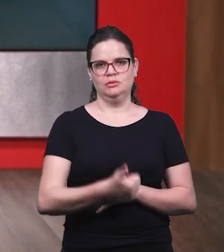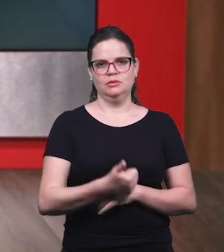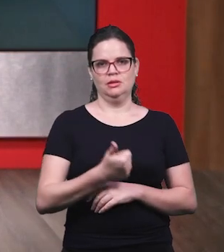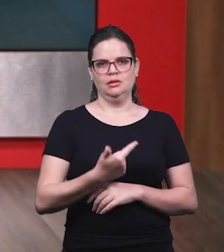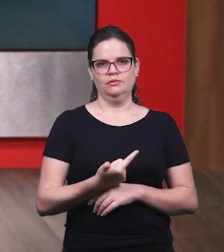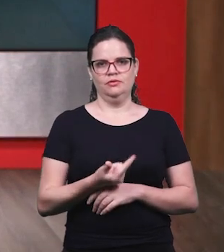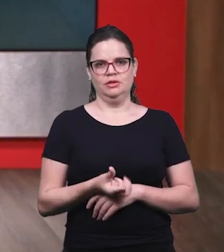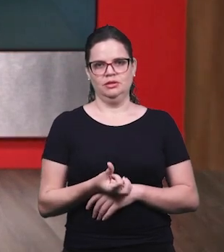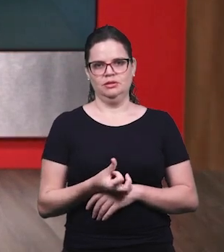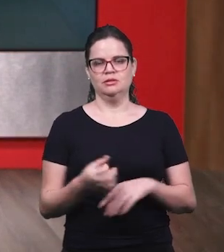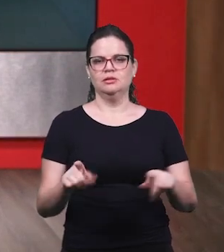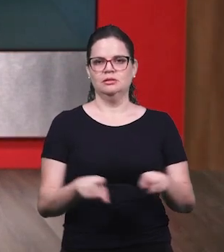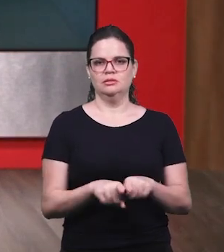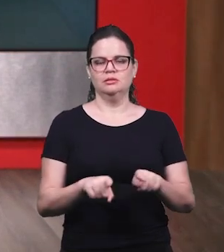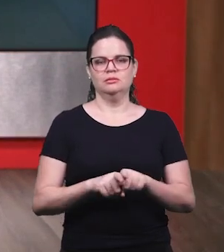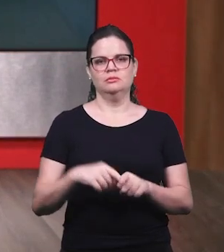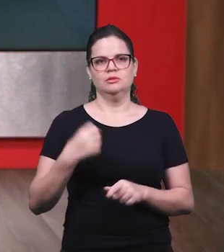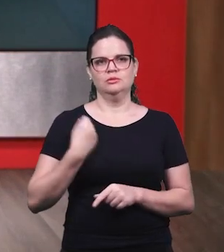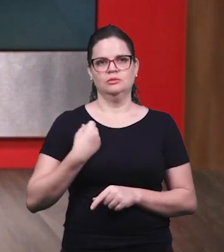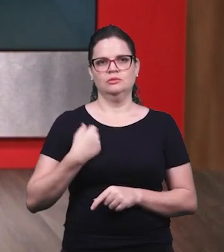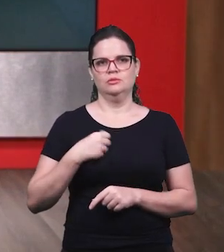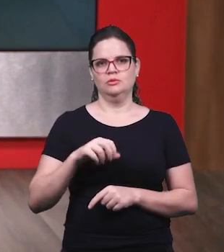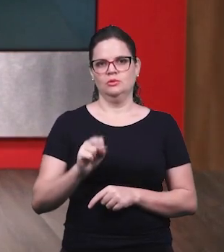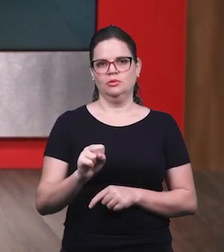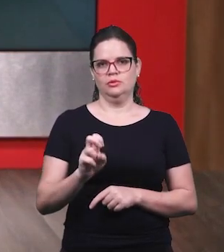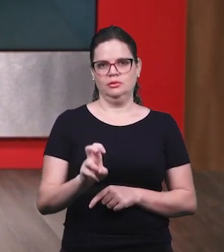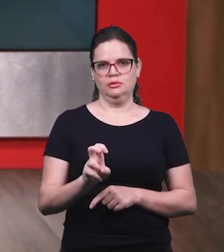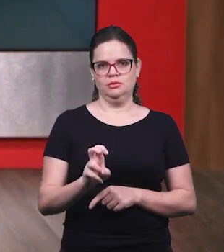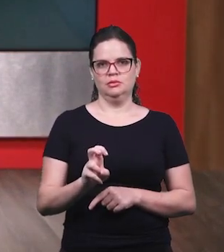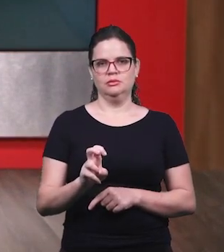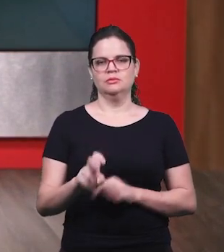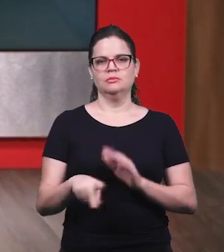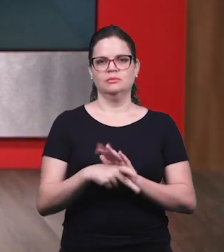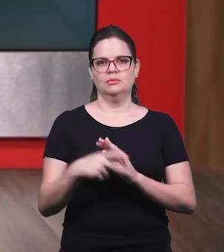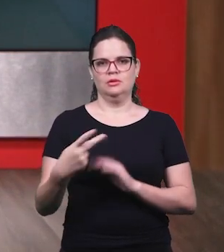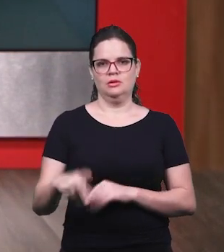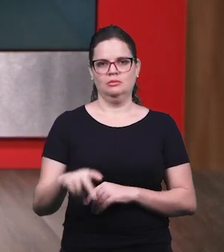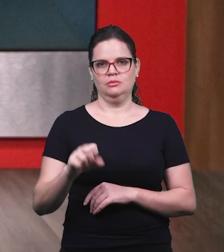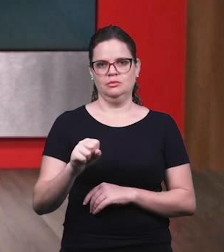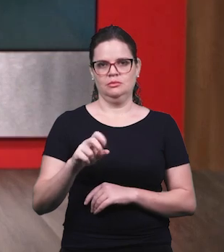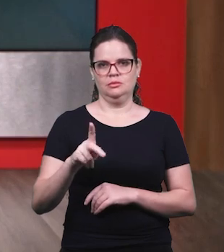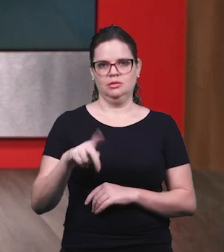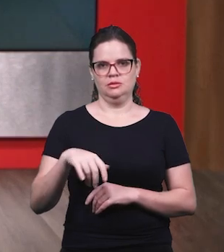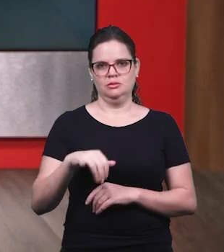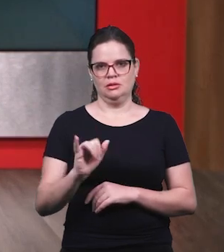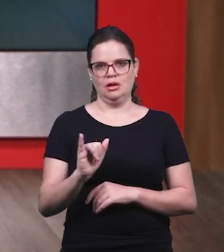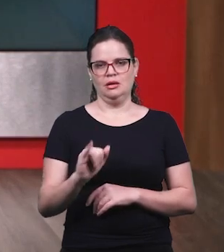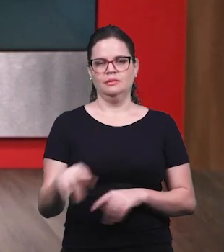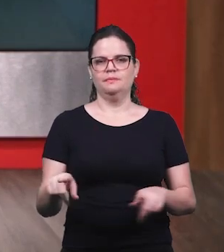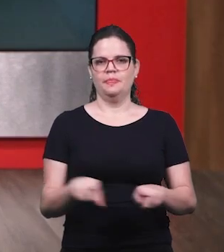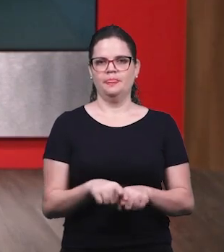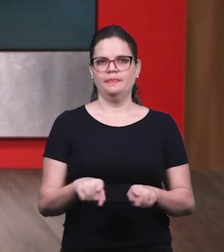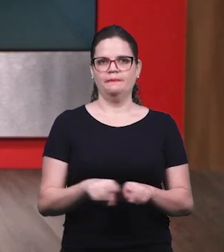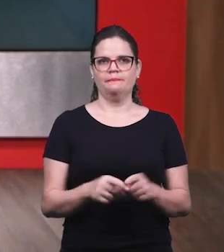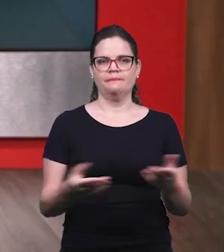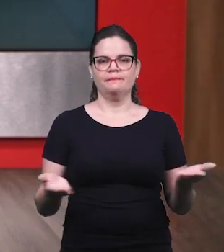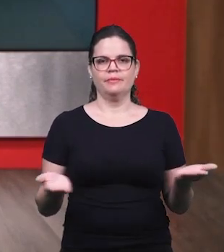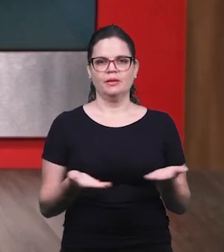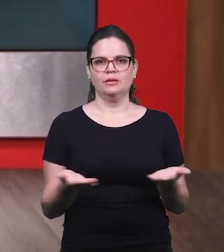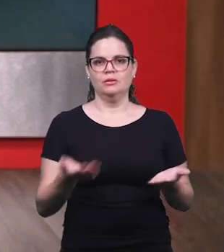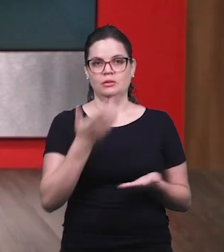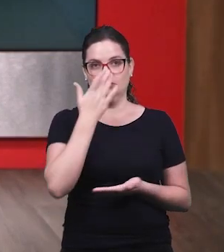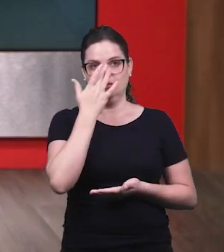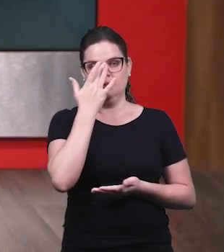126 da Embratel, temos também no canal 85 da Sky Livre e temos